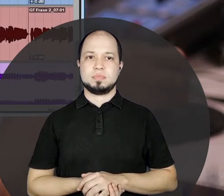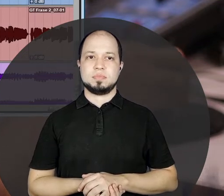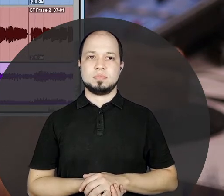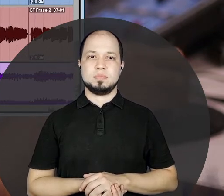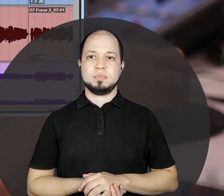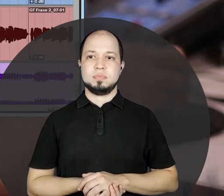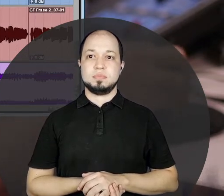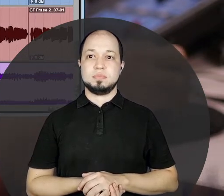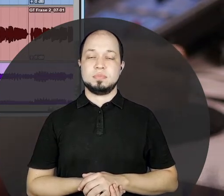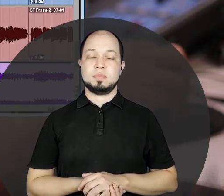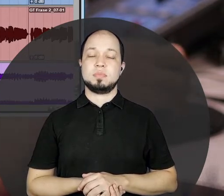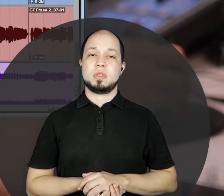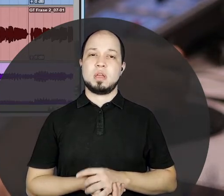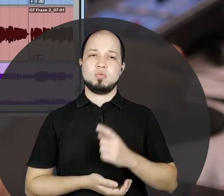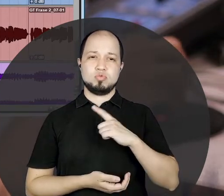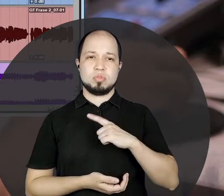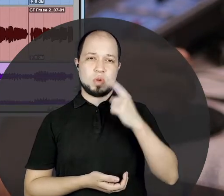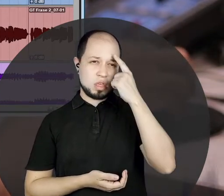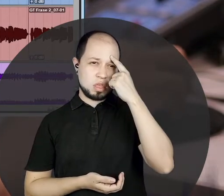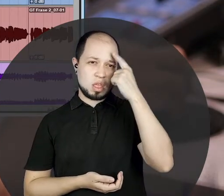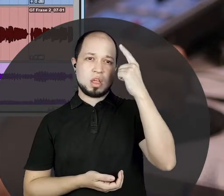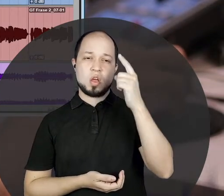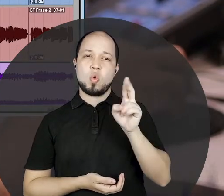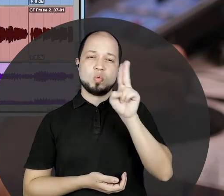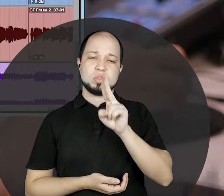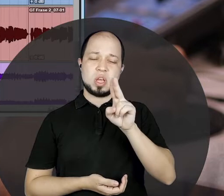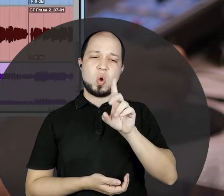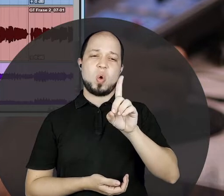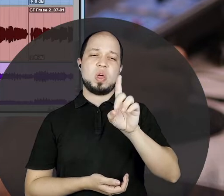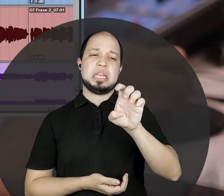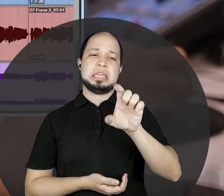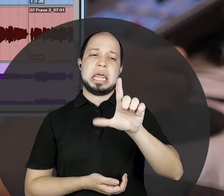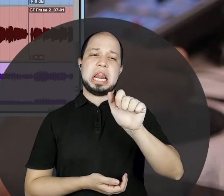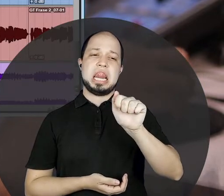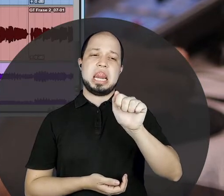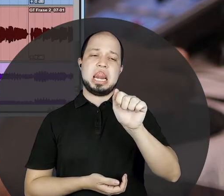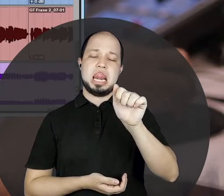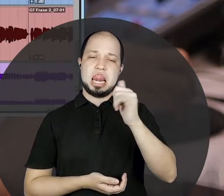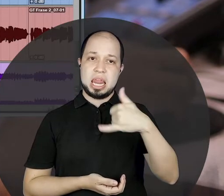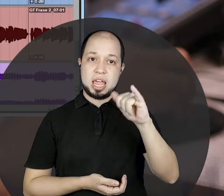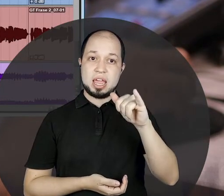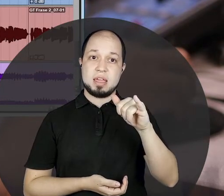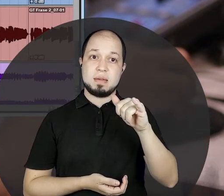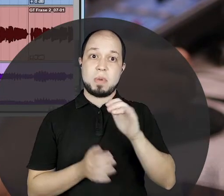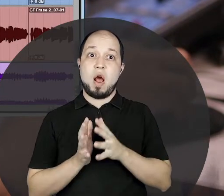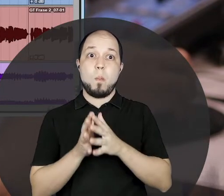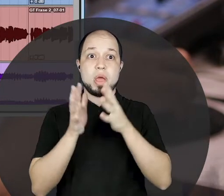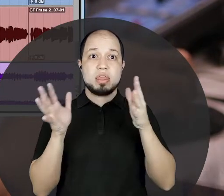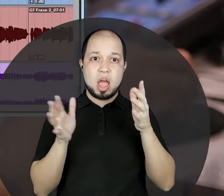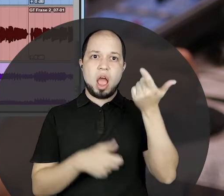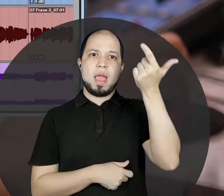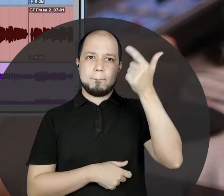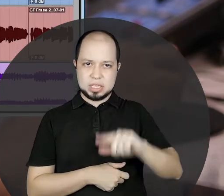E aqui eu já estava com a ideia de colocar um delay para aumentar a repetição, né, aqui. Essa coisa sideral. Vamos ver aqui o